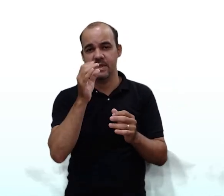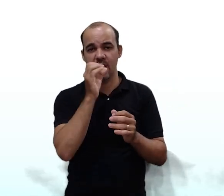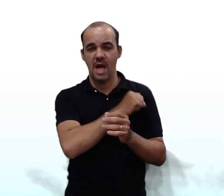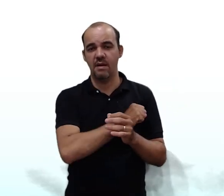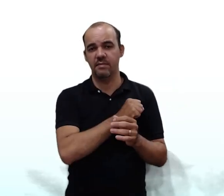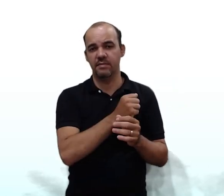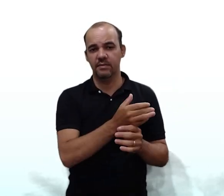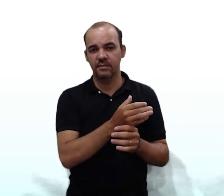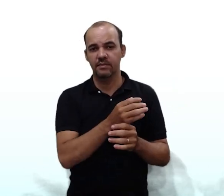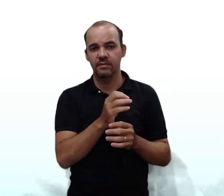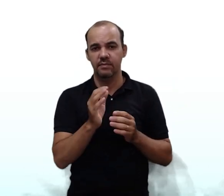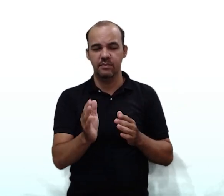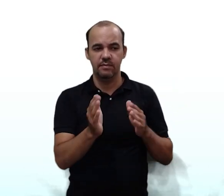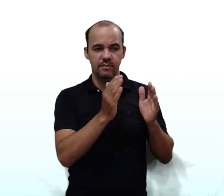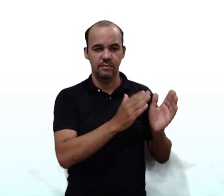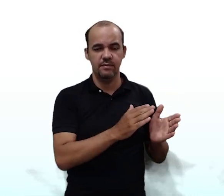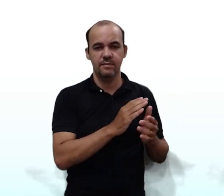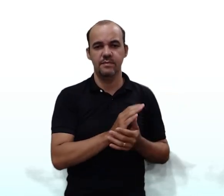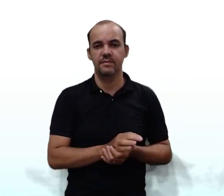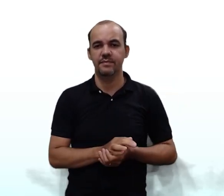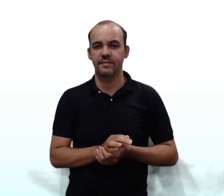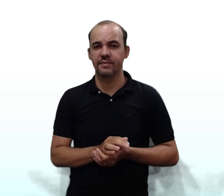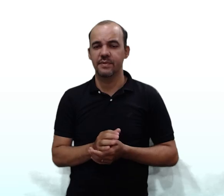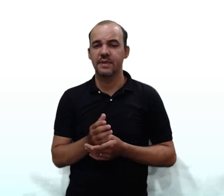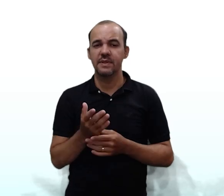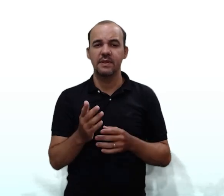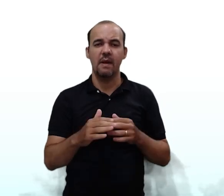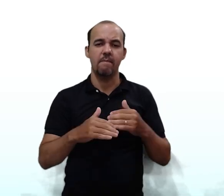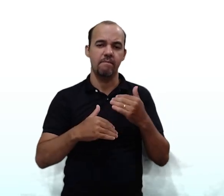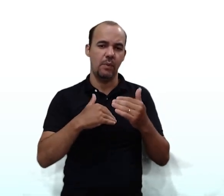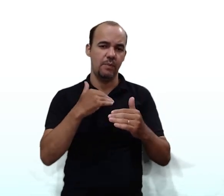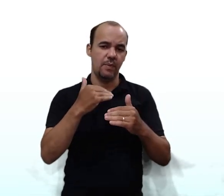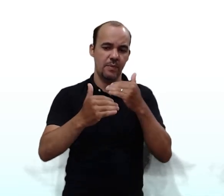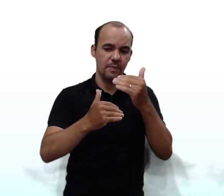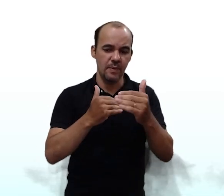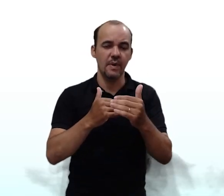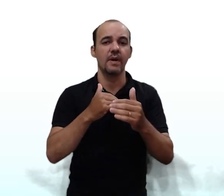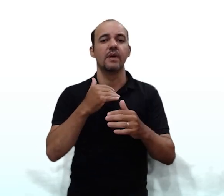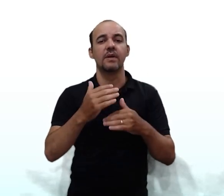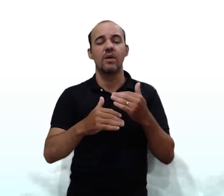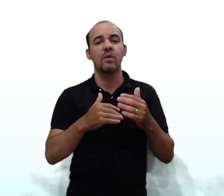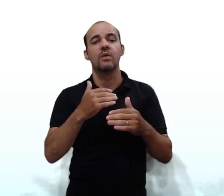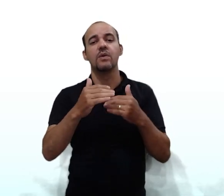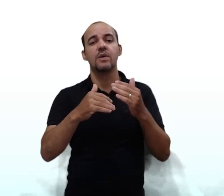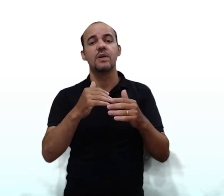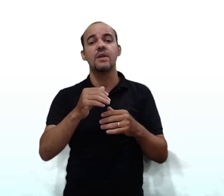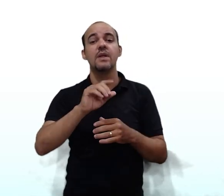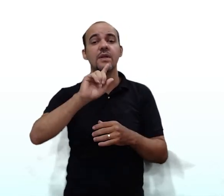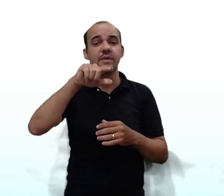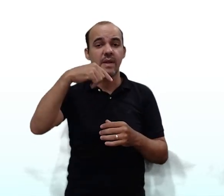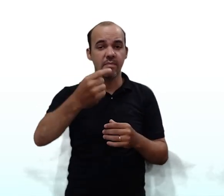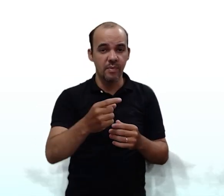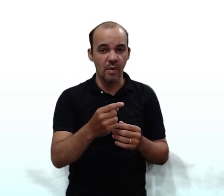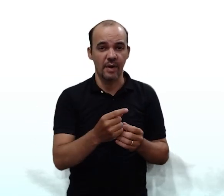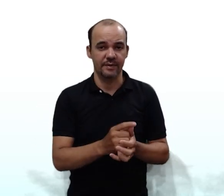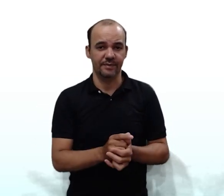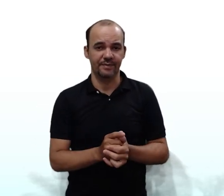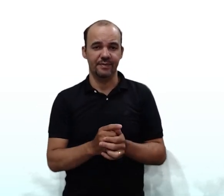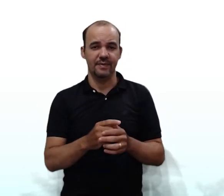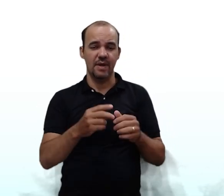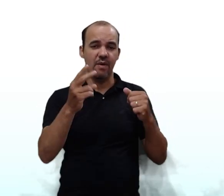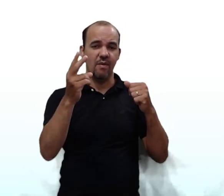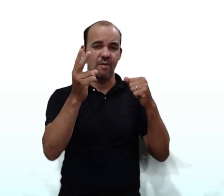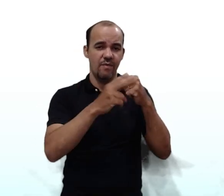tranquilo? Avançando, para te ajudar ainda mais, a gente começa agora a falar sobre phrasal verbs, que